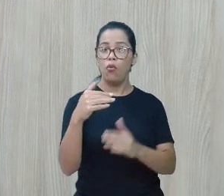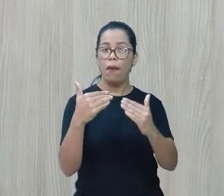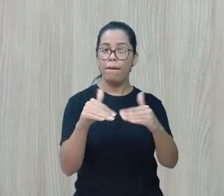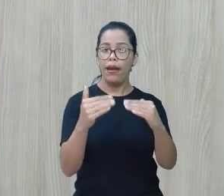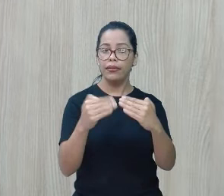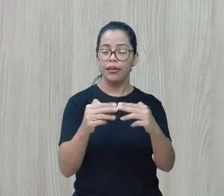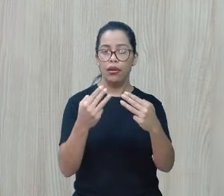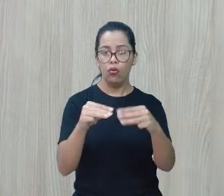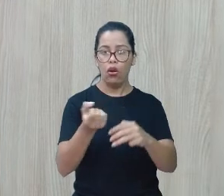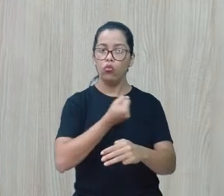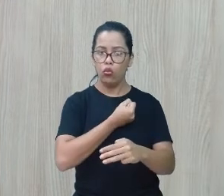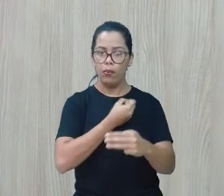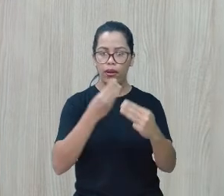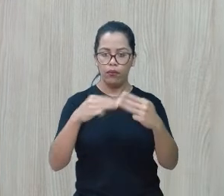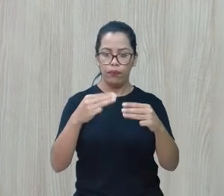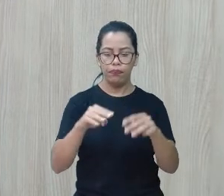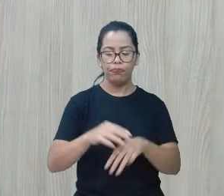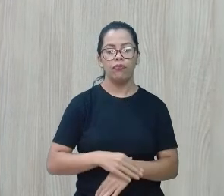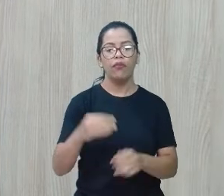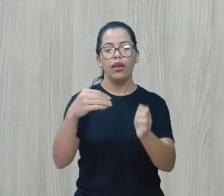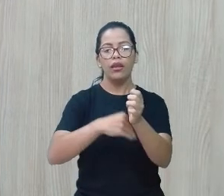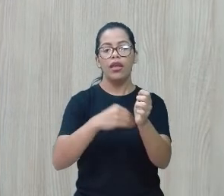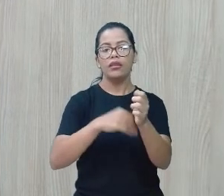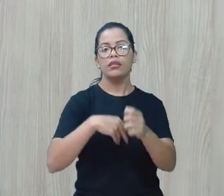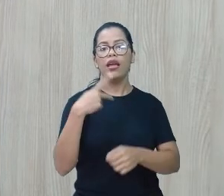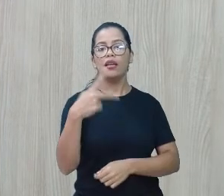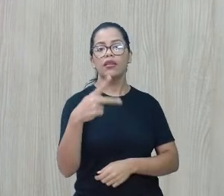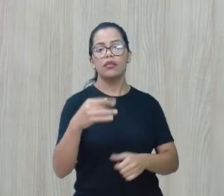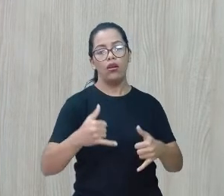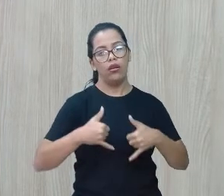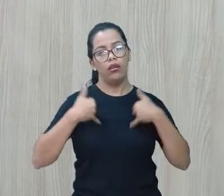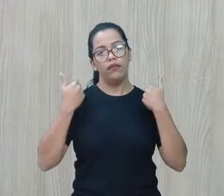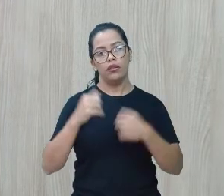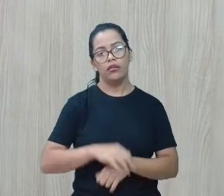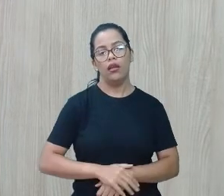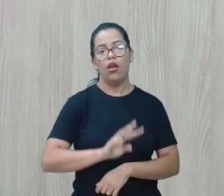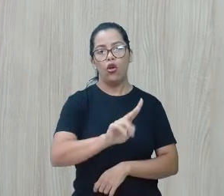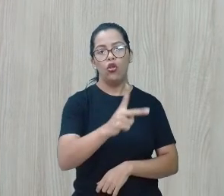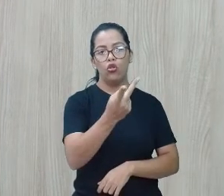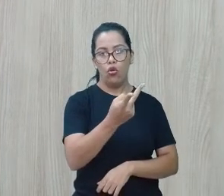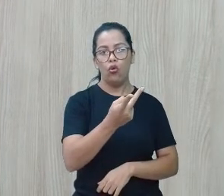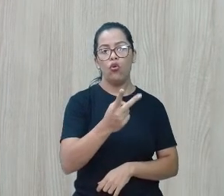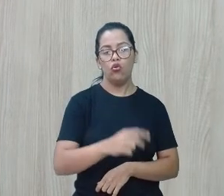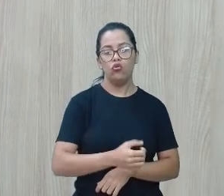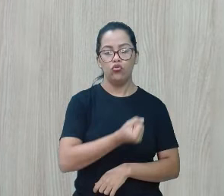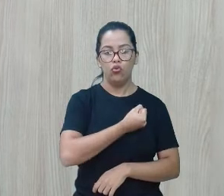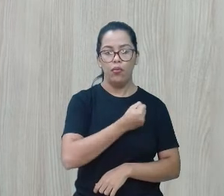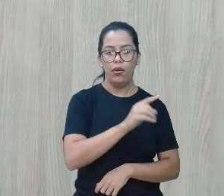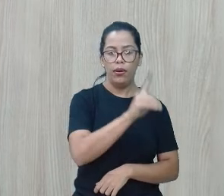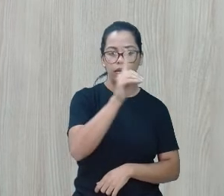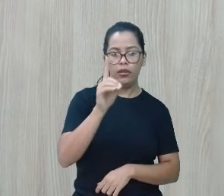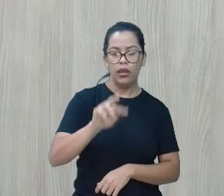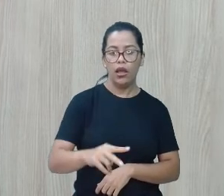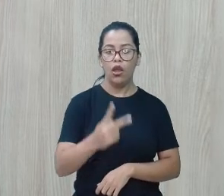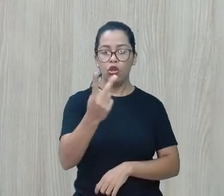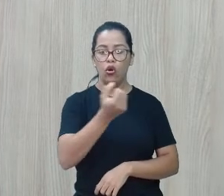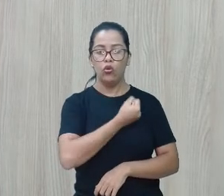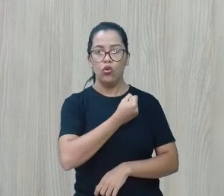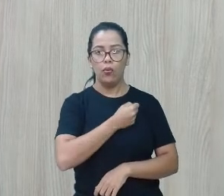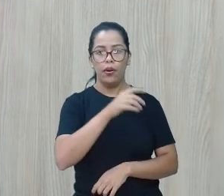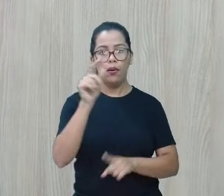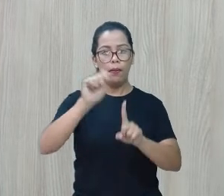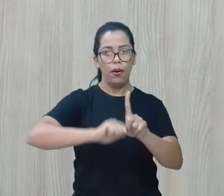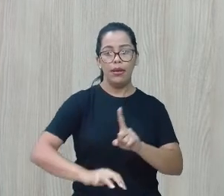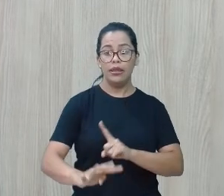o número da sua matrícula, e a senha é a sua data de nascimento, com 2 dígitos para o dia, 2 dígitos para o mês e